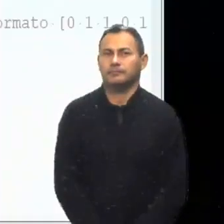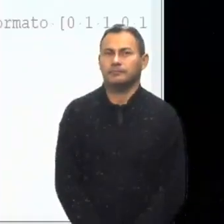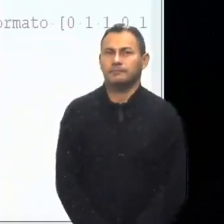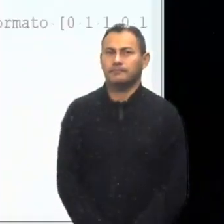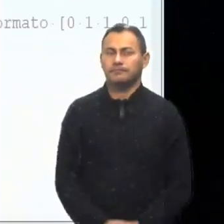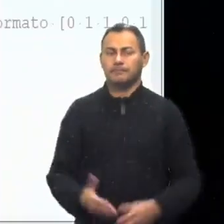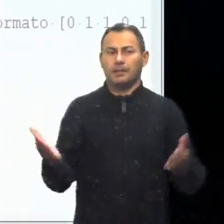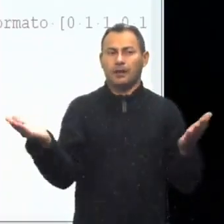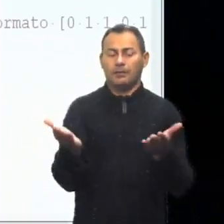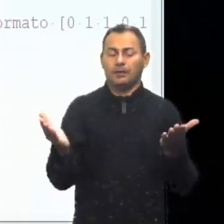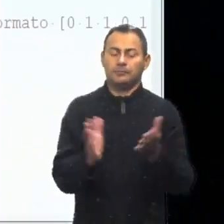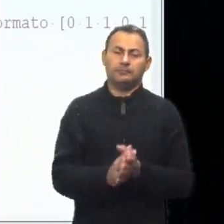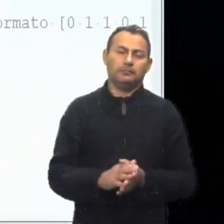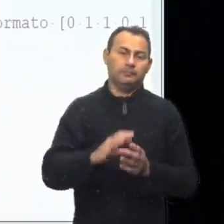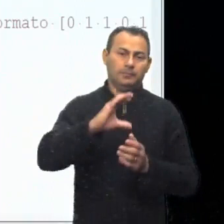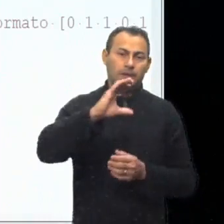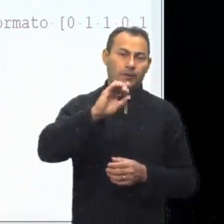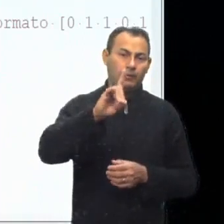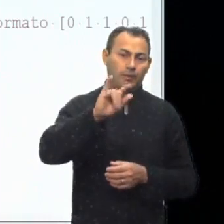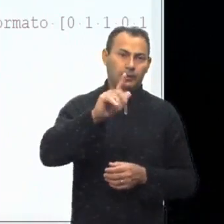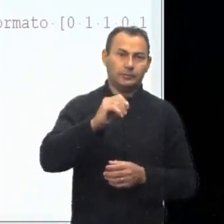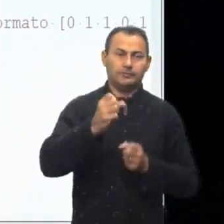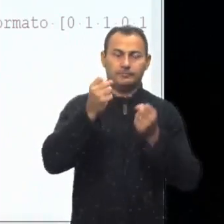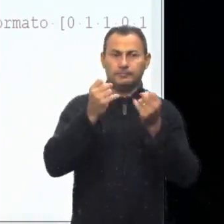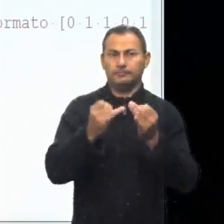Então, agora voltando ao nosso código,